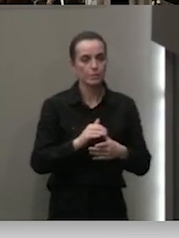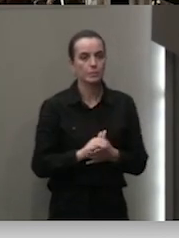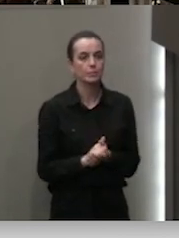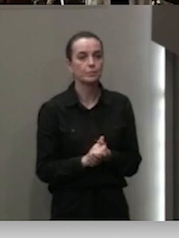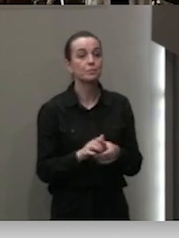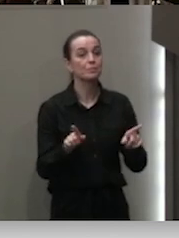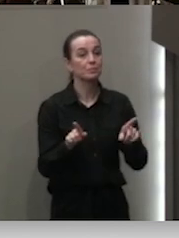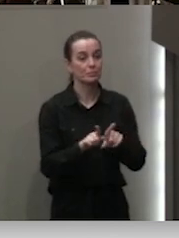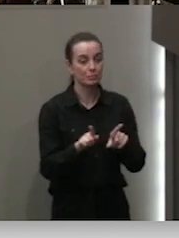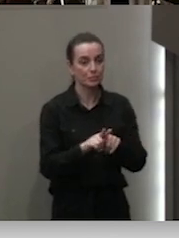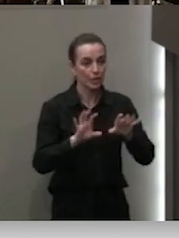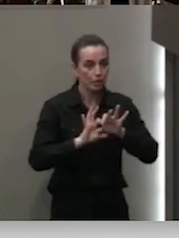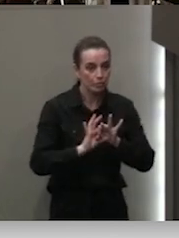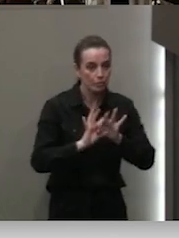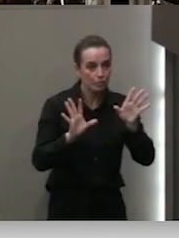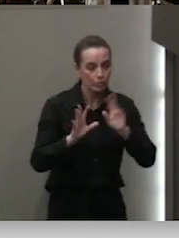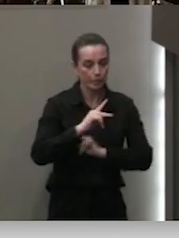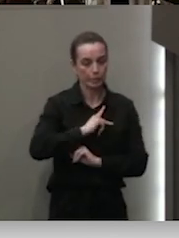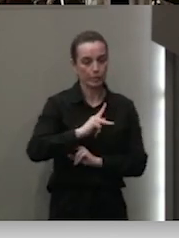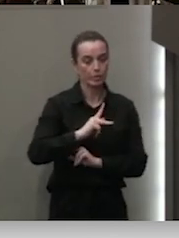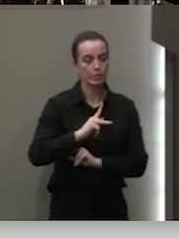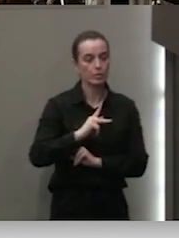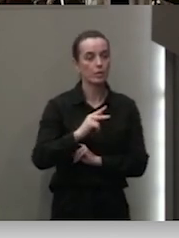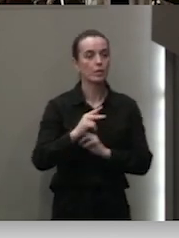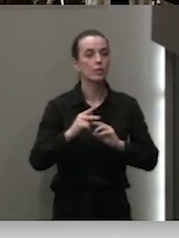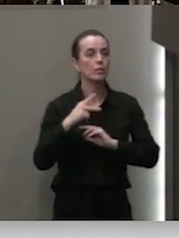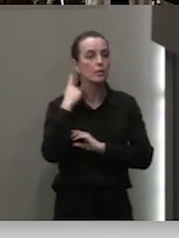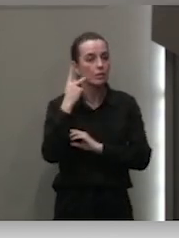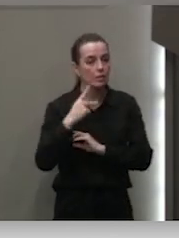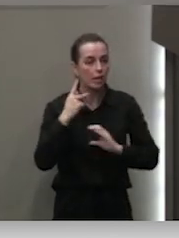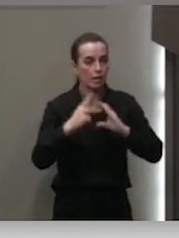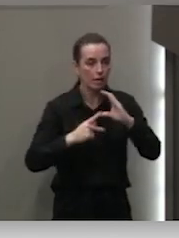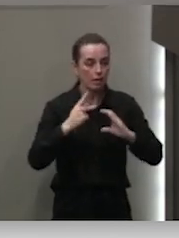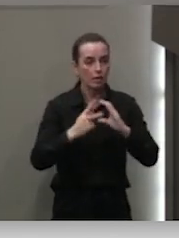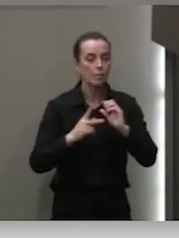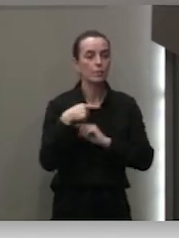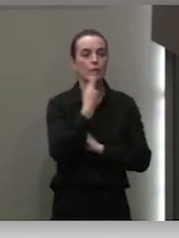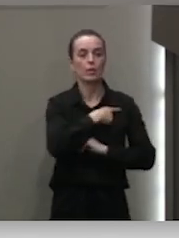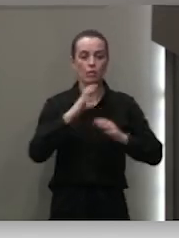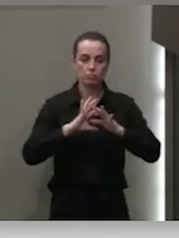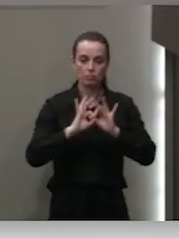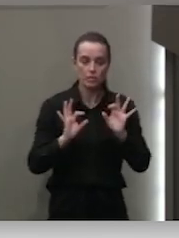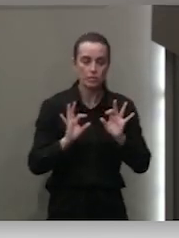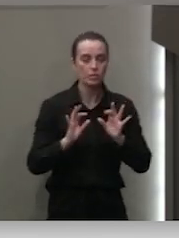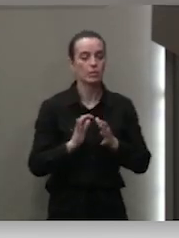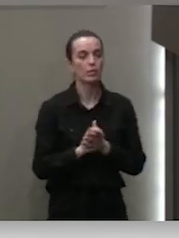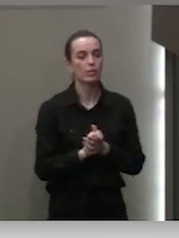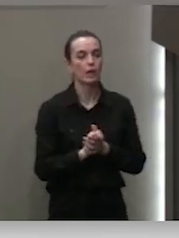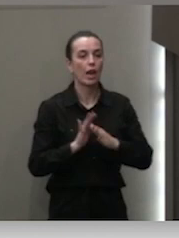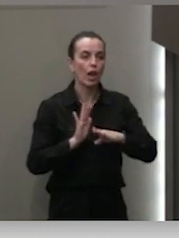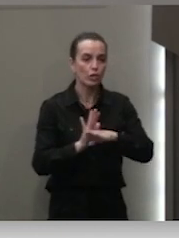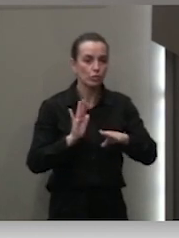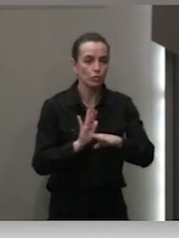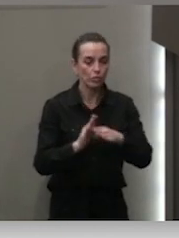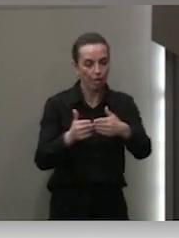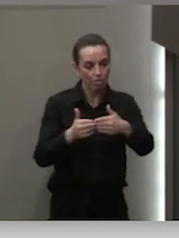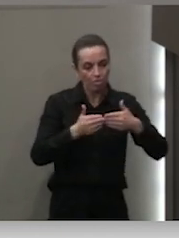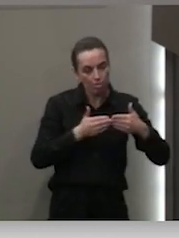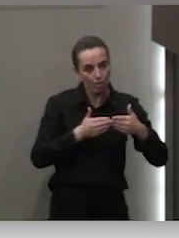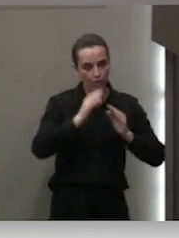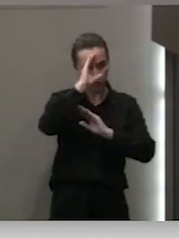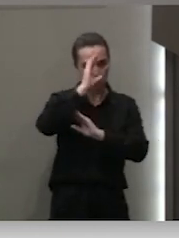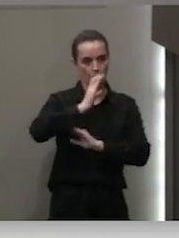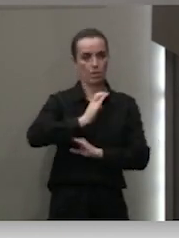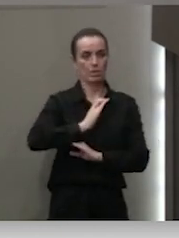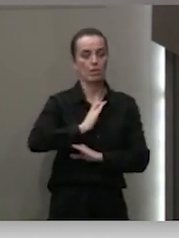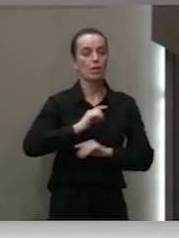com autorização do presidente da Câmara colocamos o meu gabinete à disposição da Defesa Civil e através do trabalho da Michele